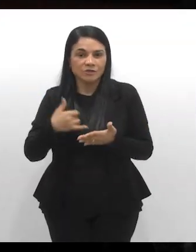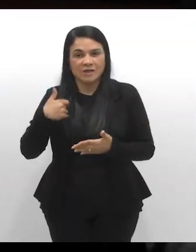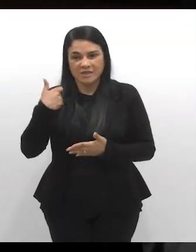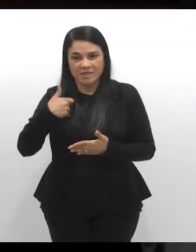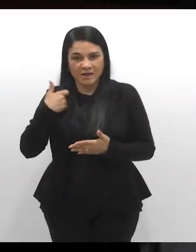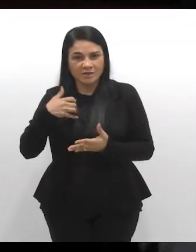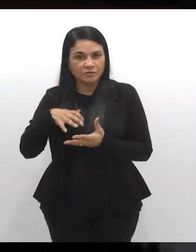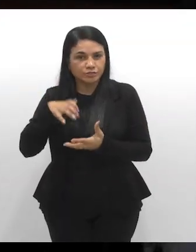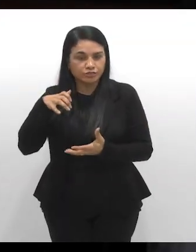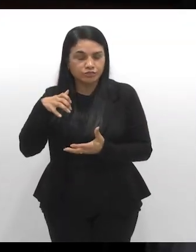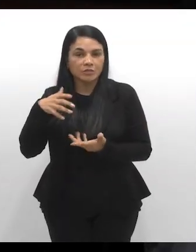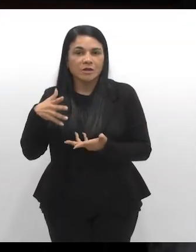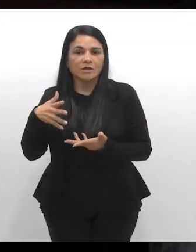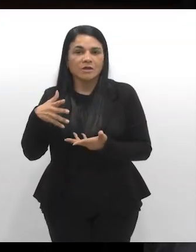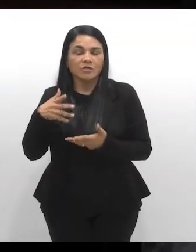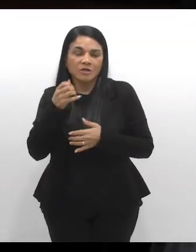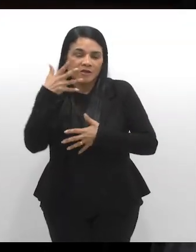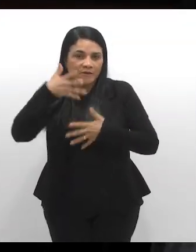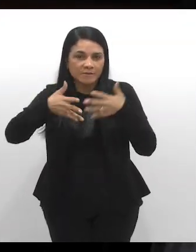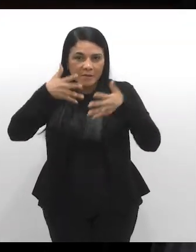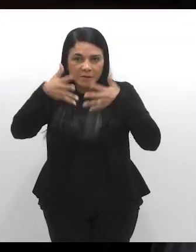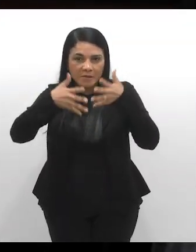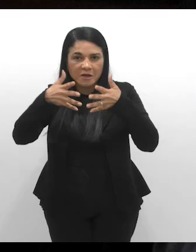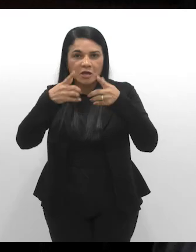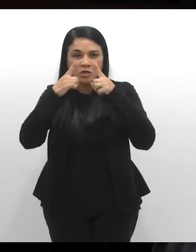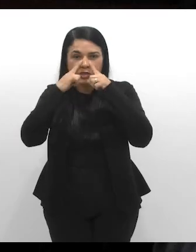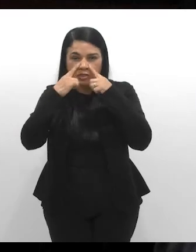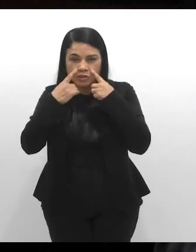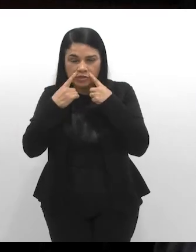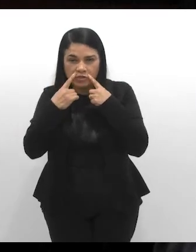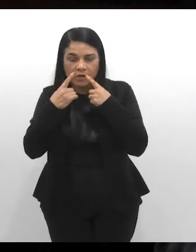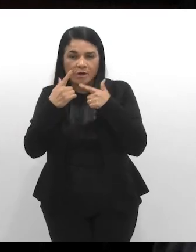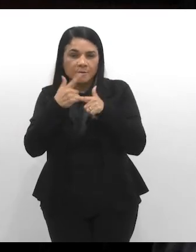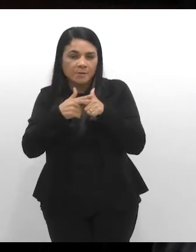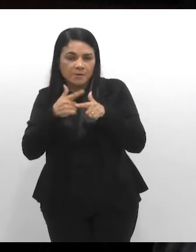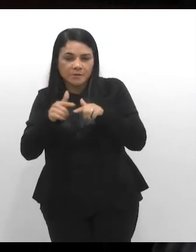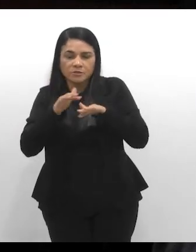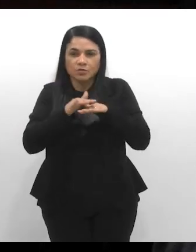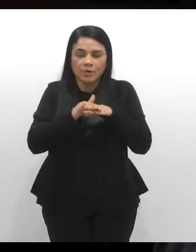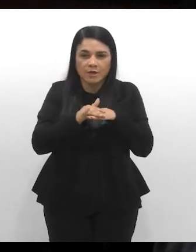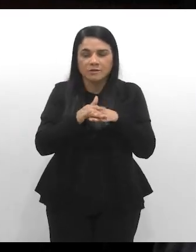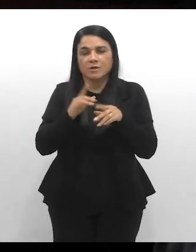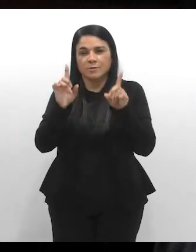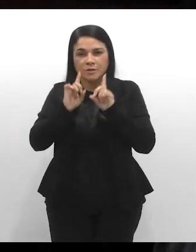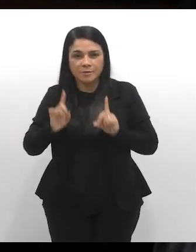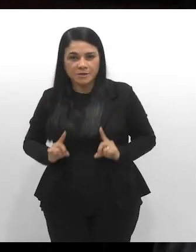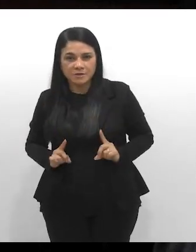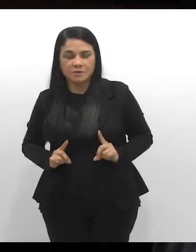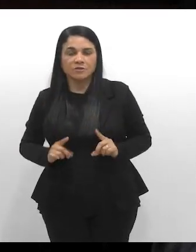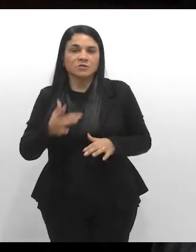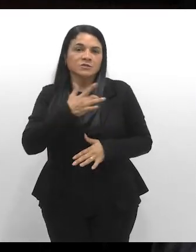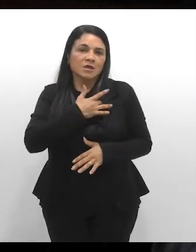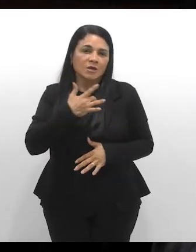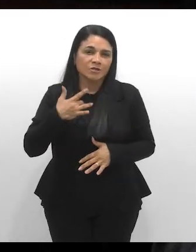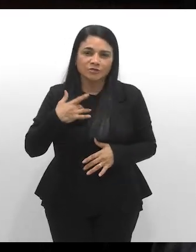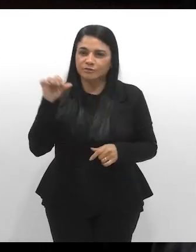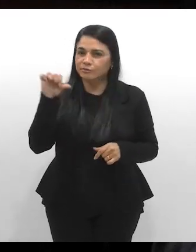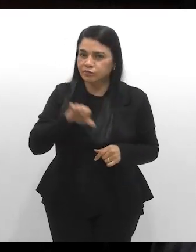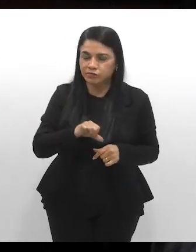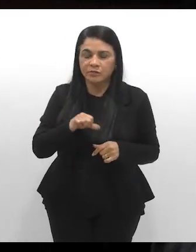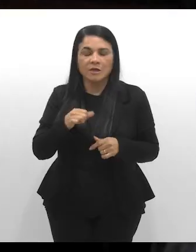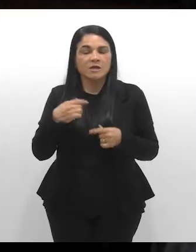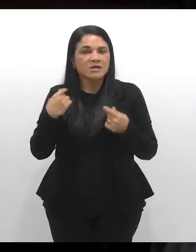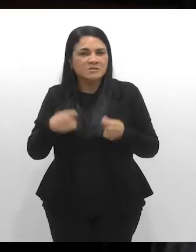tem mais idade, quando ela vai falar sobre isso, ela chora problema de doença, problema de depressão,